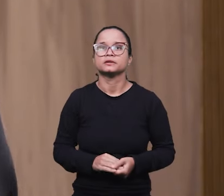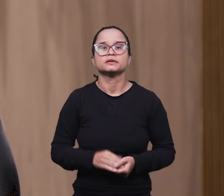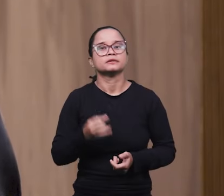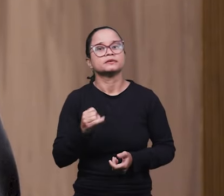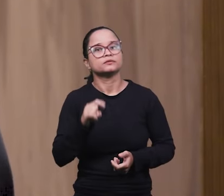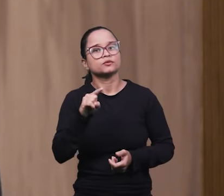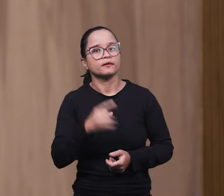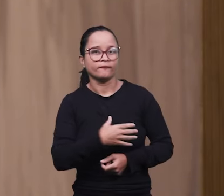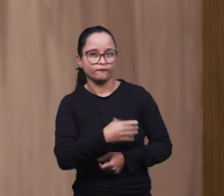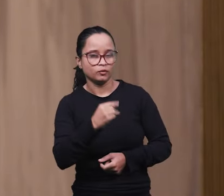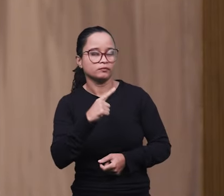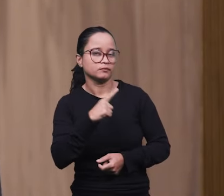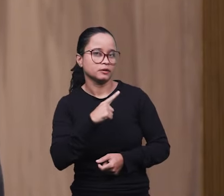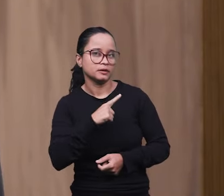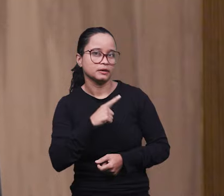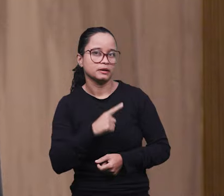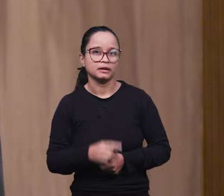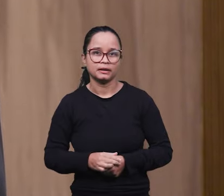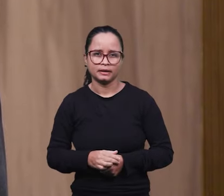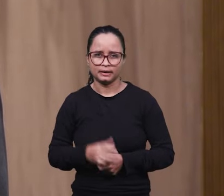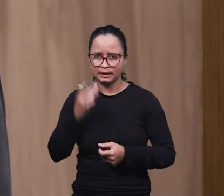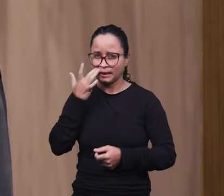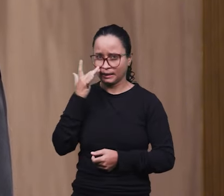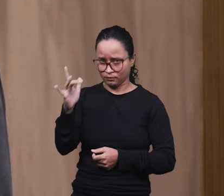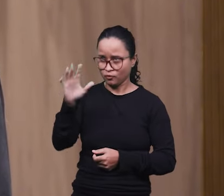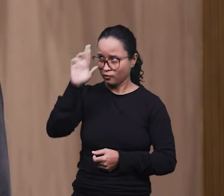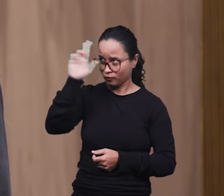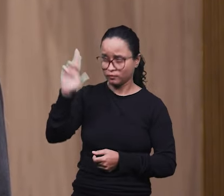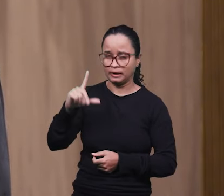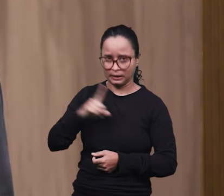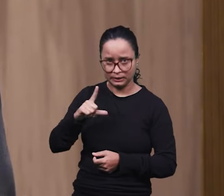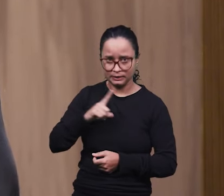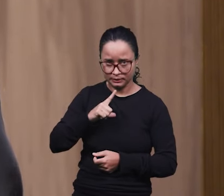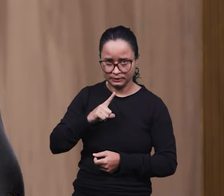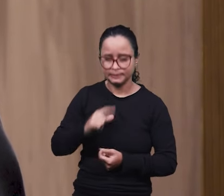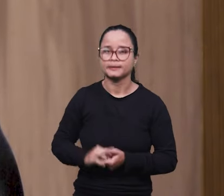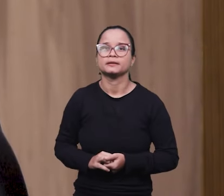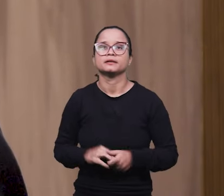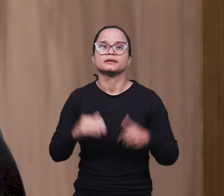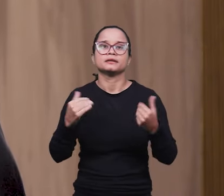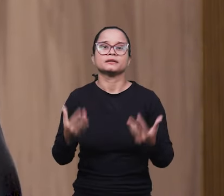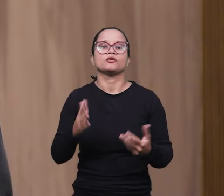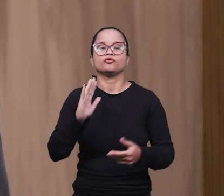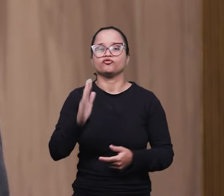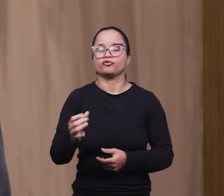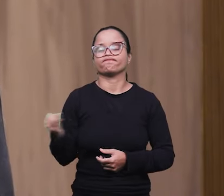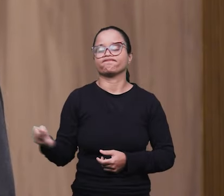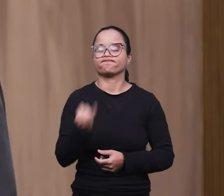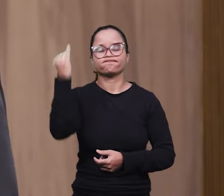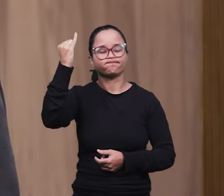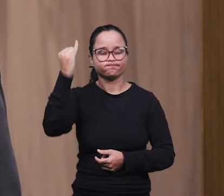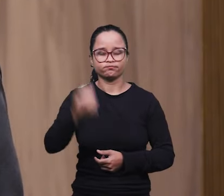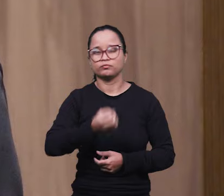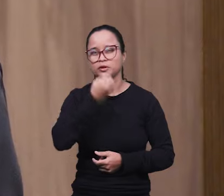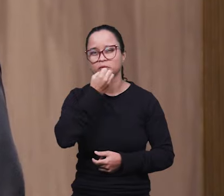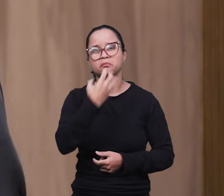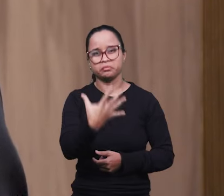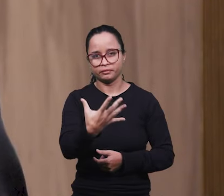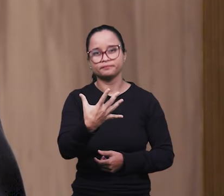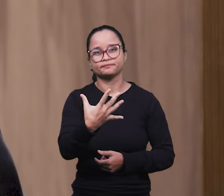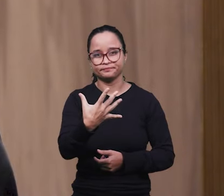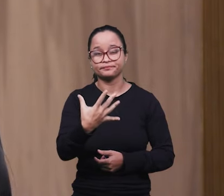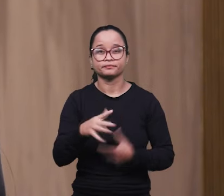você tem um filho que é temente ao senhor é já um grande passo né isso nós